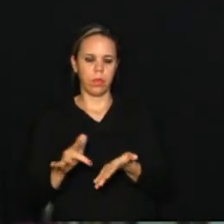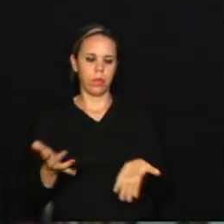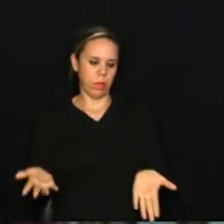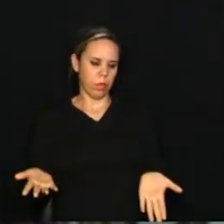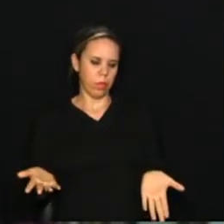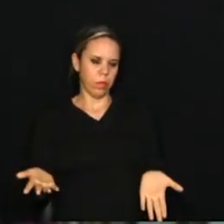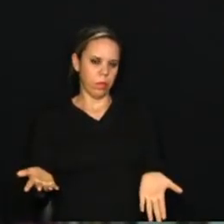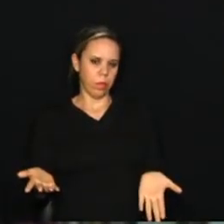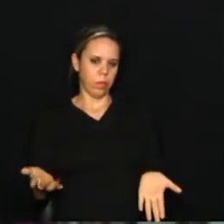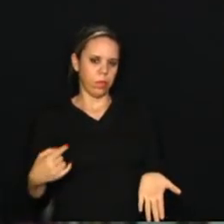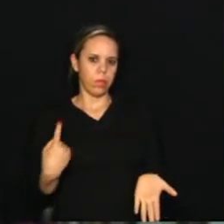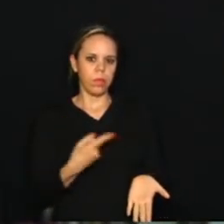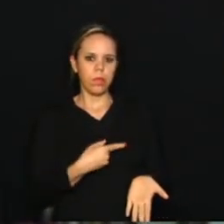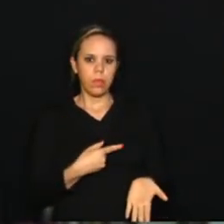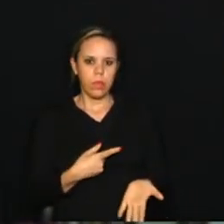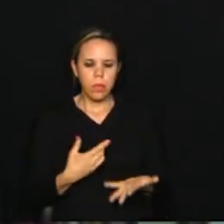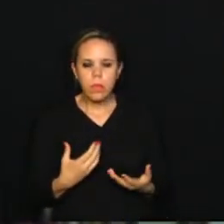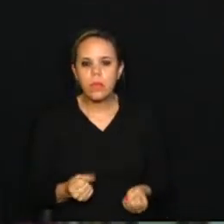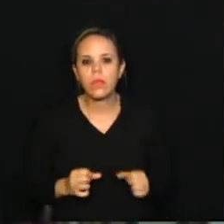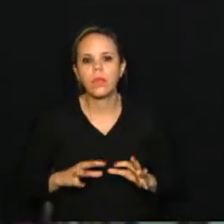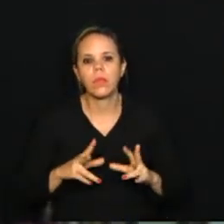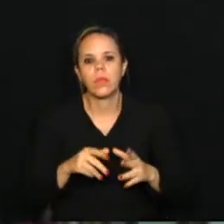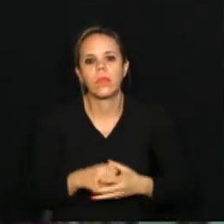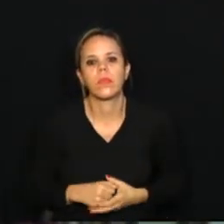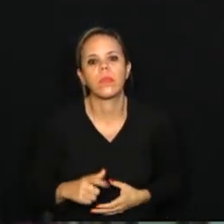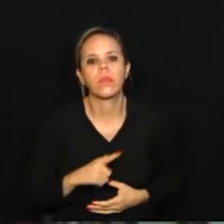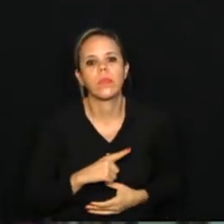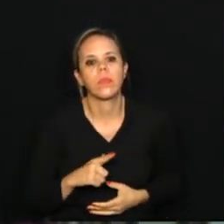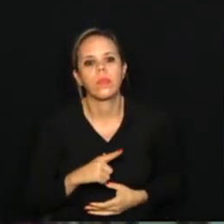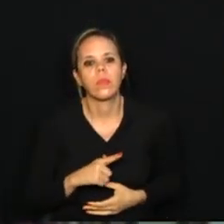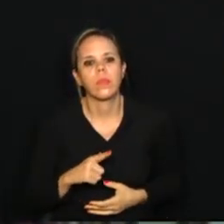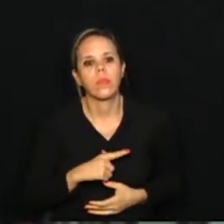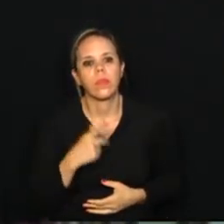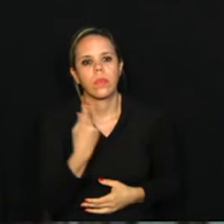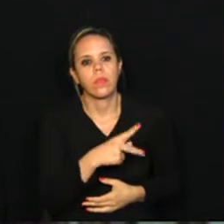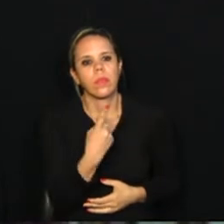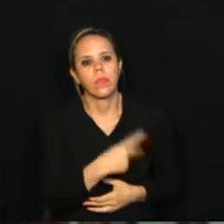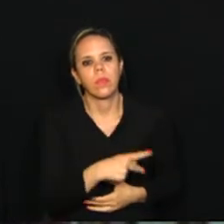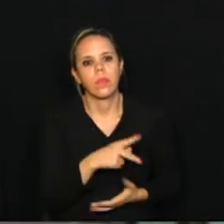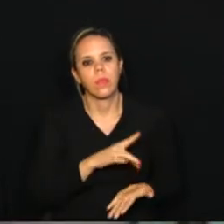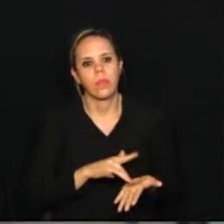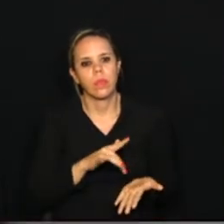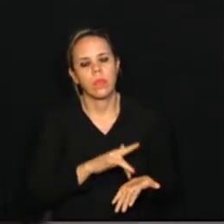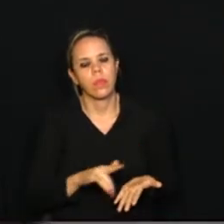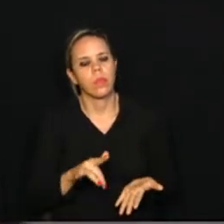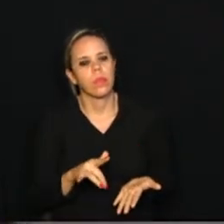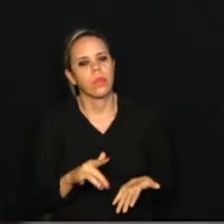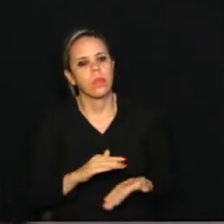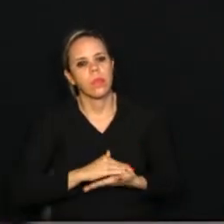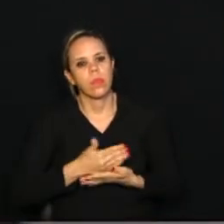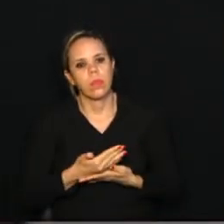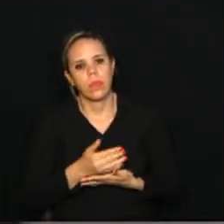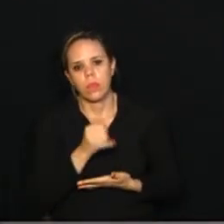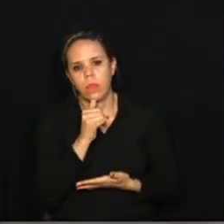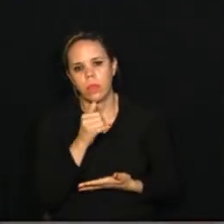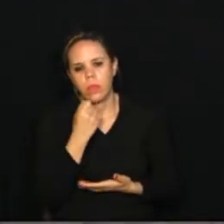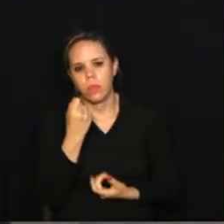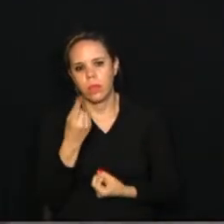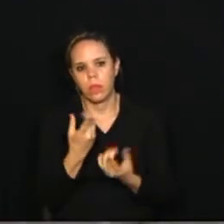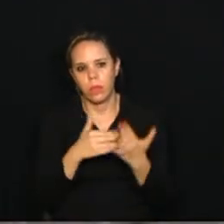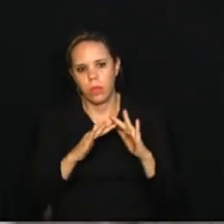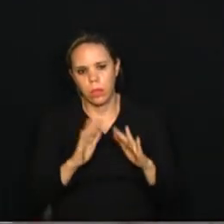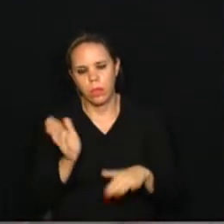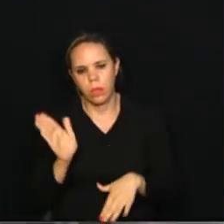Então, nós vamos, todos eles terão o seu Chromebook. Algumas escolas